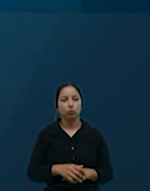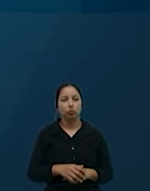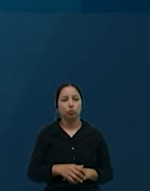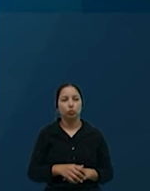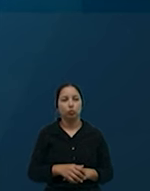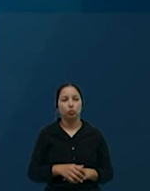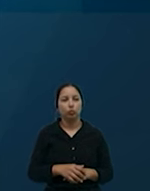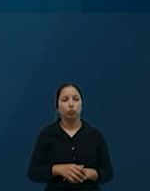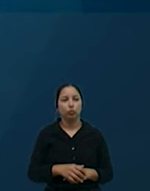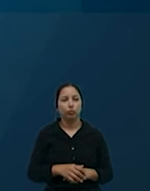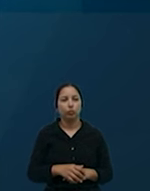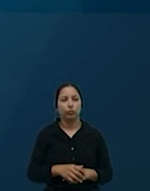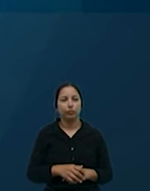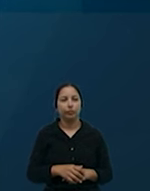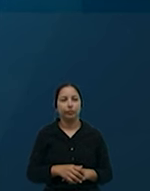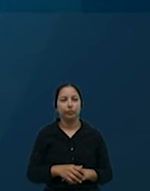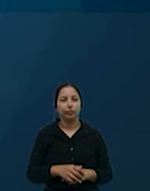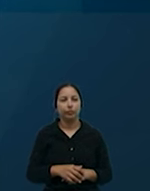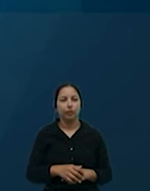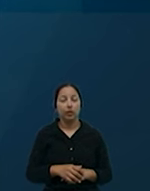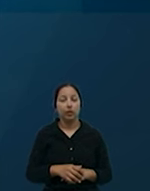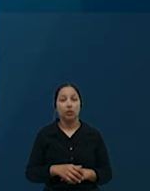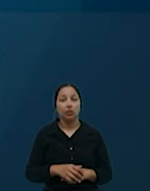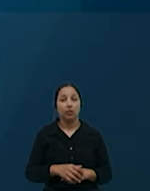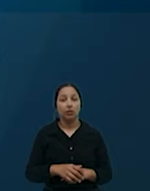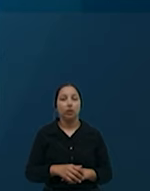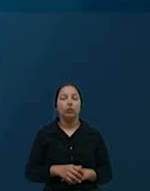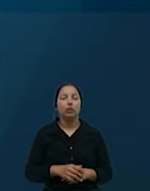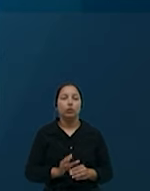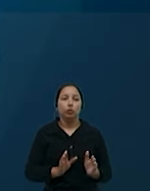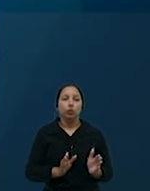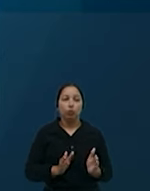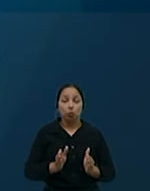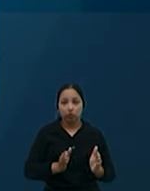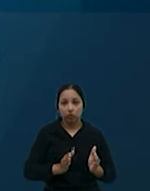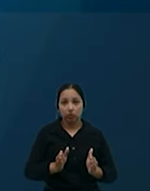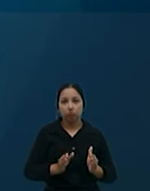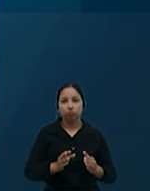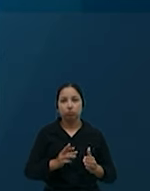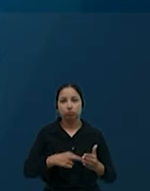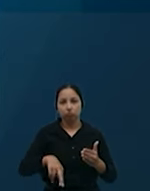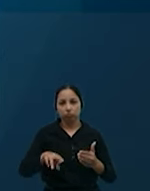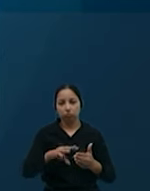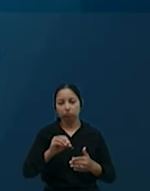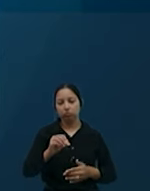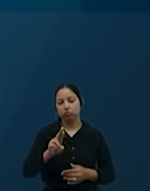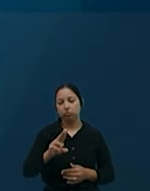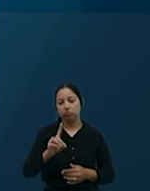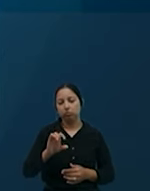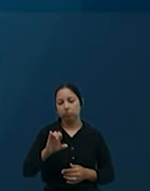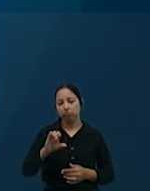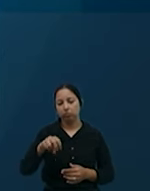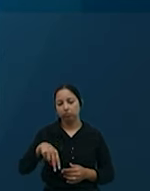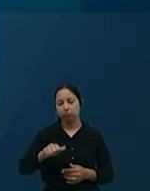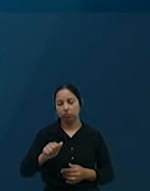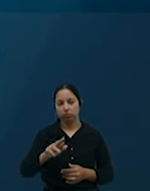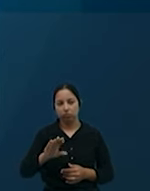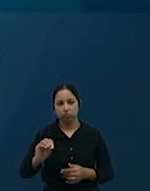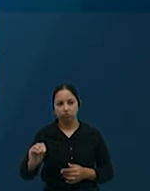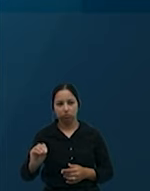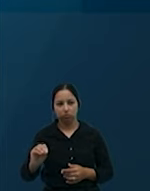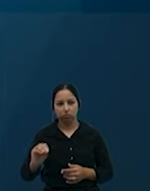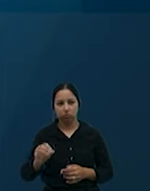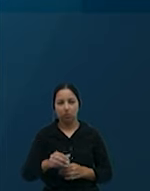do recurso ordinário, não haverá o benefício do parágrafo 2º do artigo